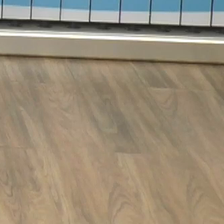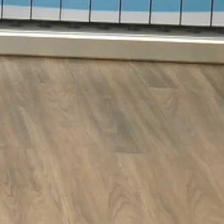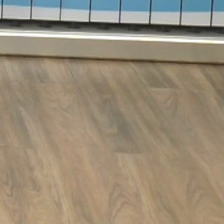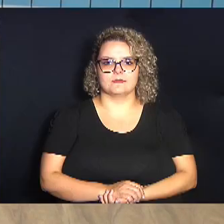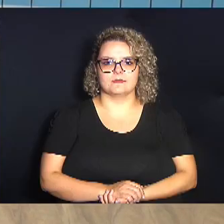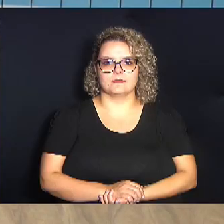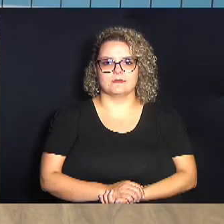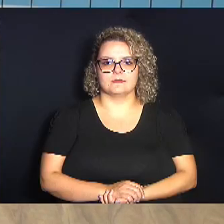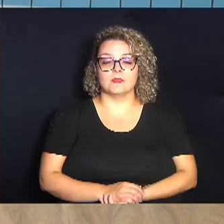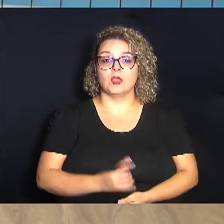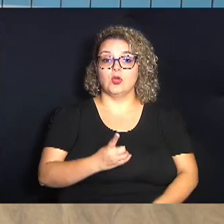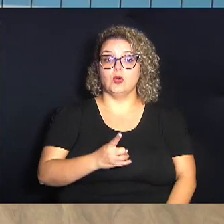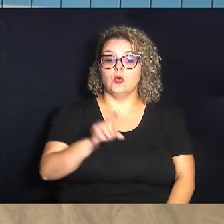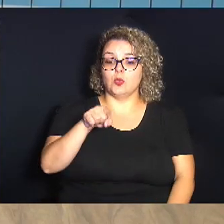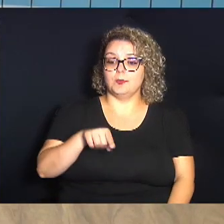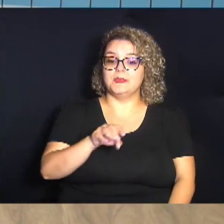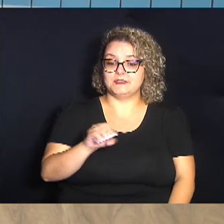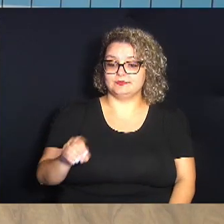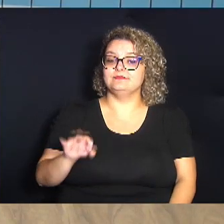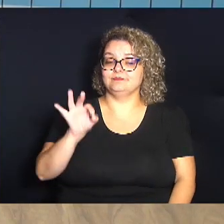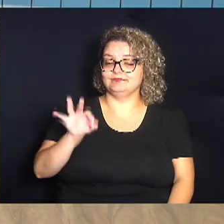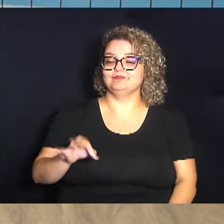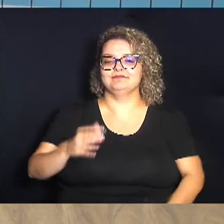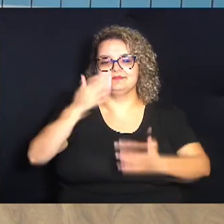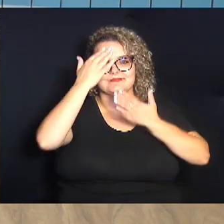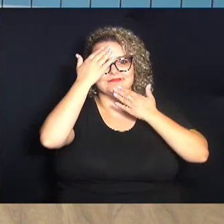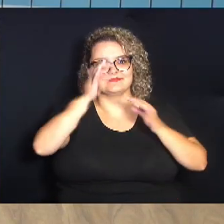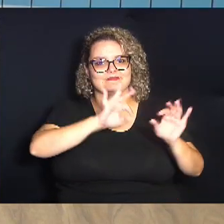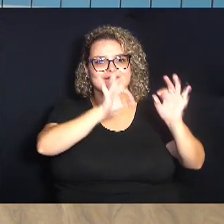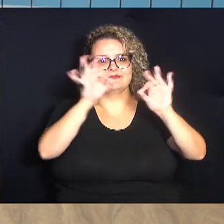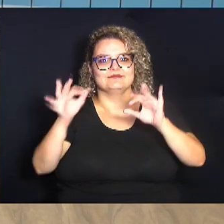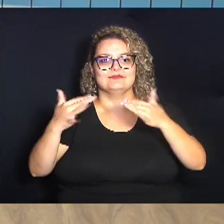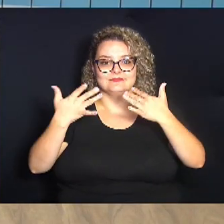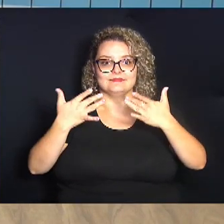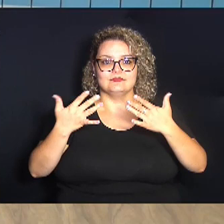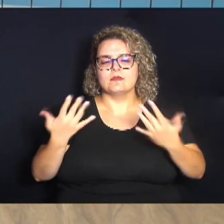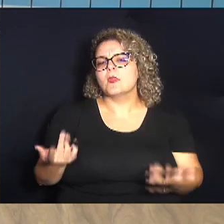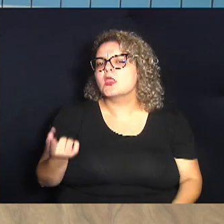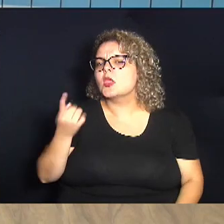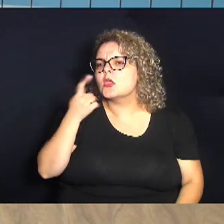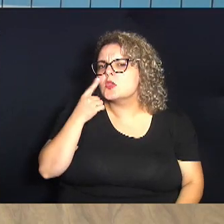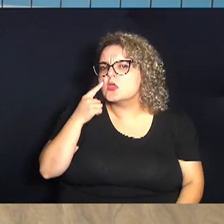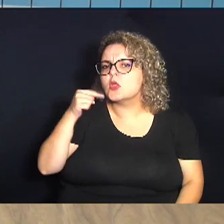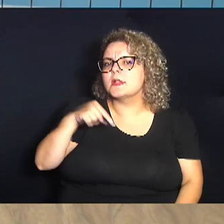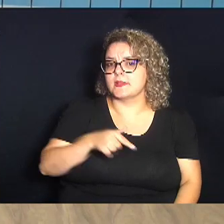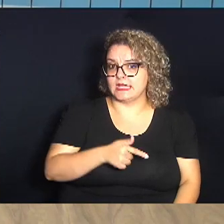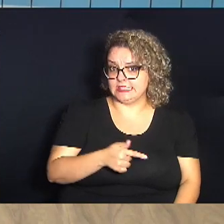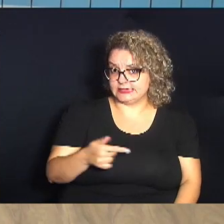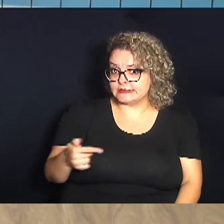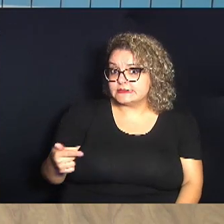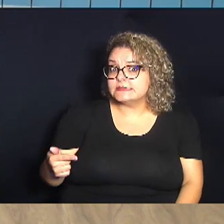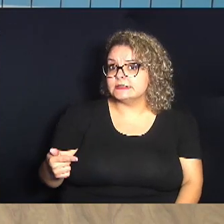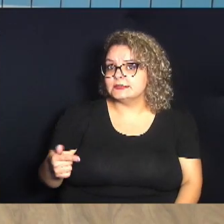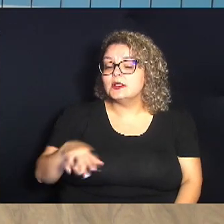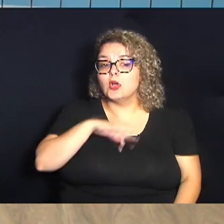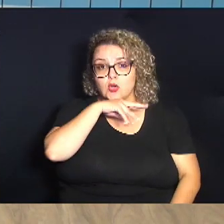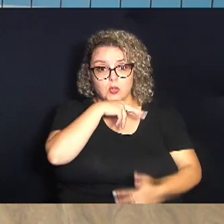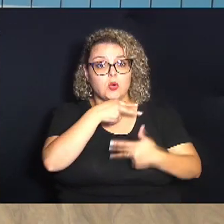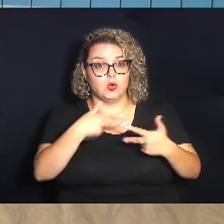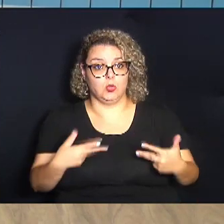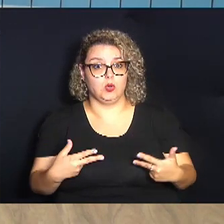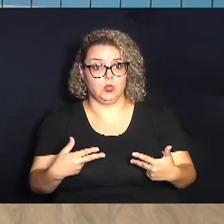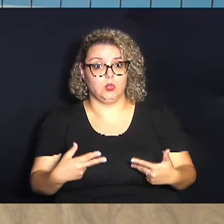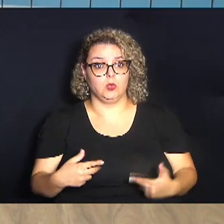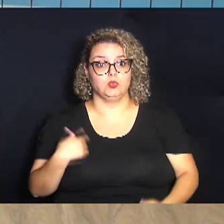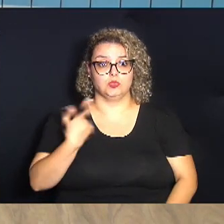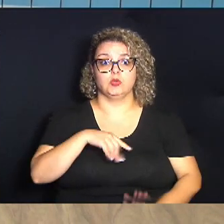1h em ponto, quero agradecer novamente a sua companhia, a sua audiência. Olha só, nesta semana, os animais que estão aqui no